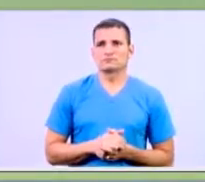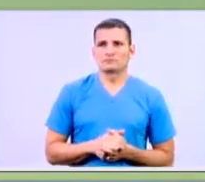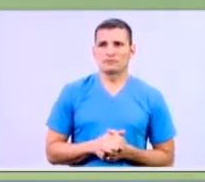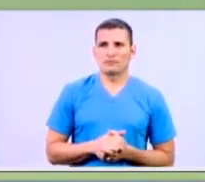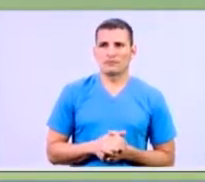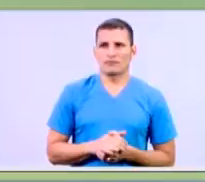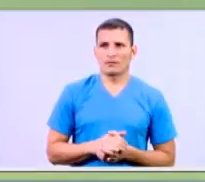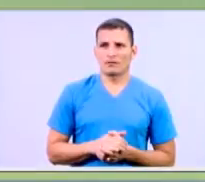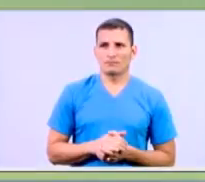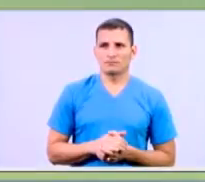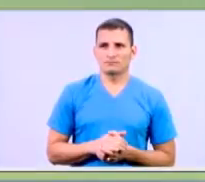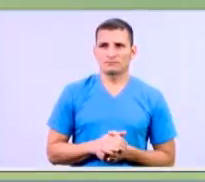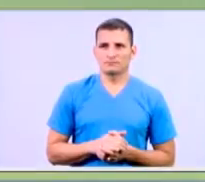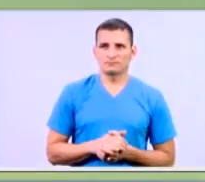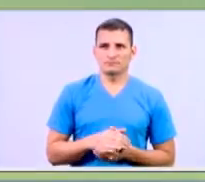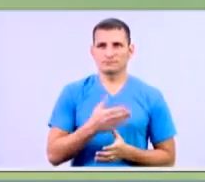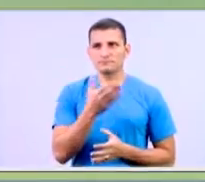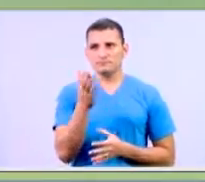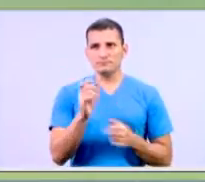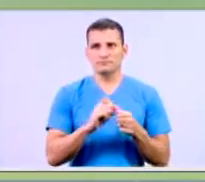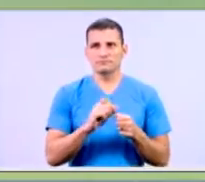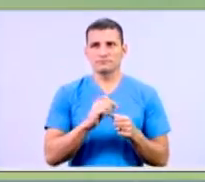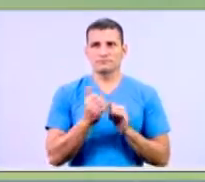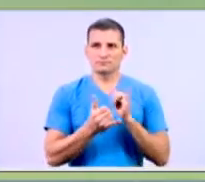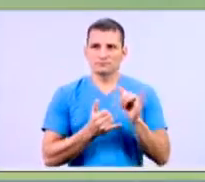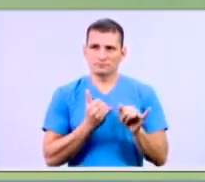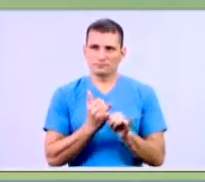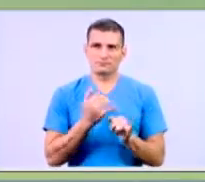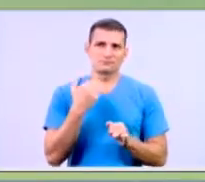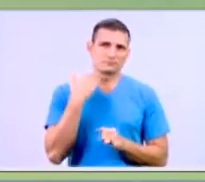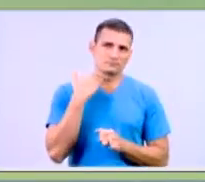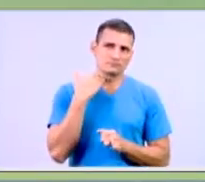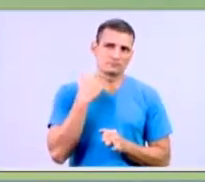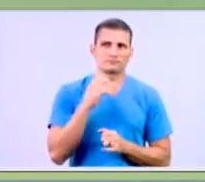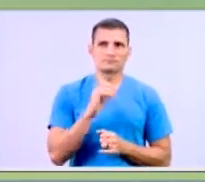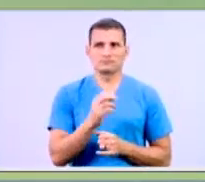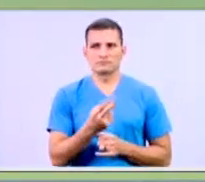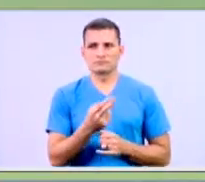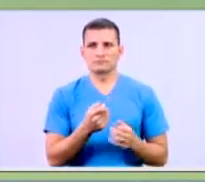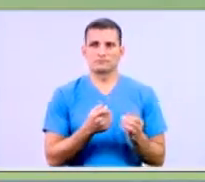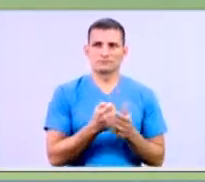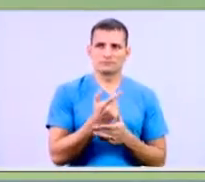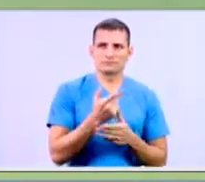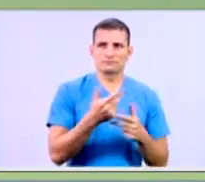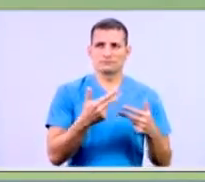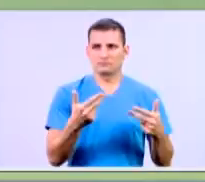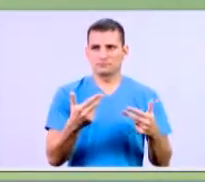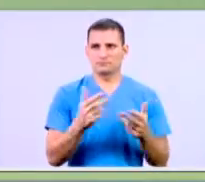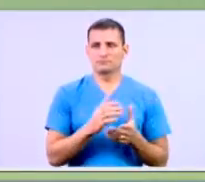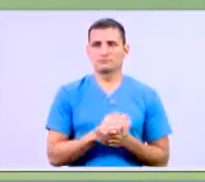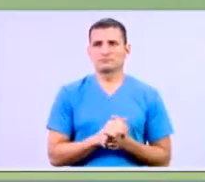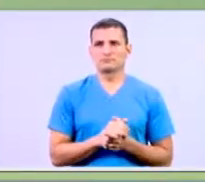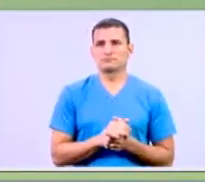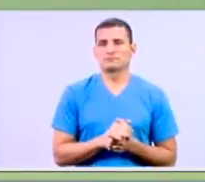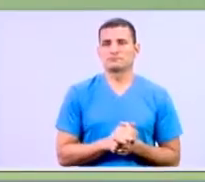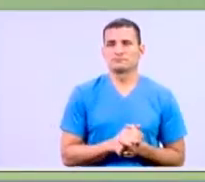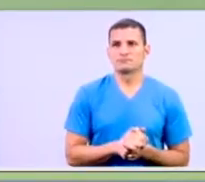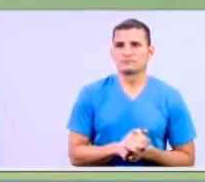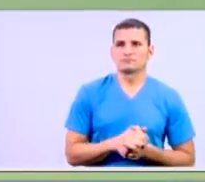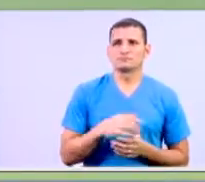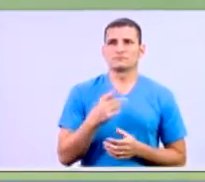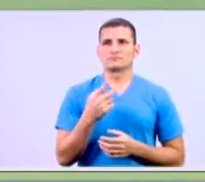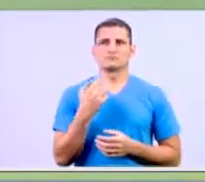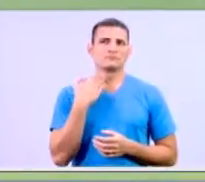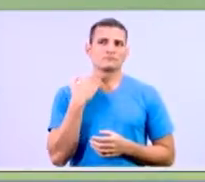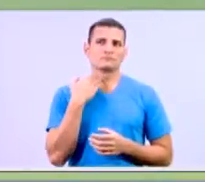fazem algum tipo de transação via internet, seja uma compra ou seja uma consulta seu extrato do